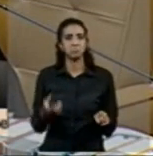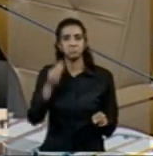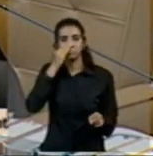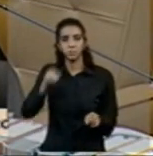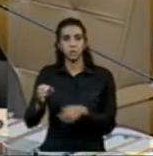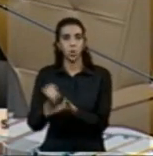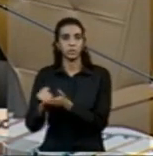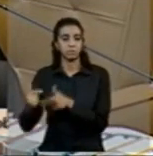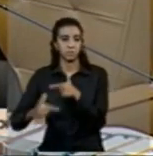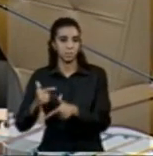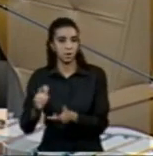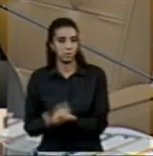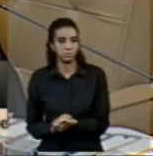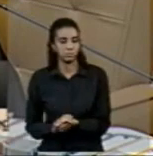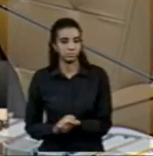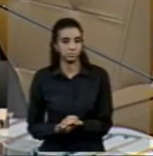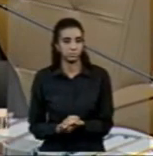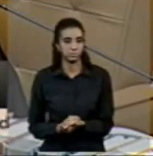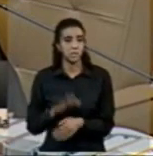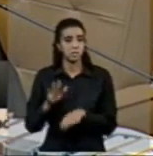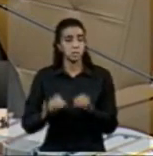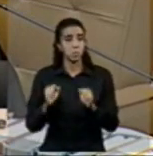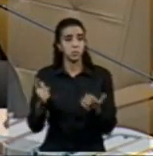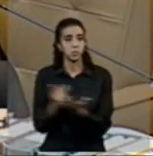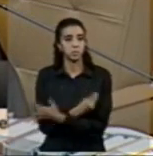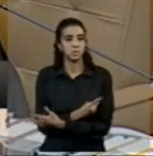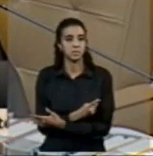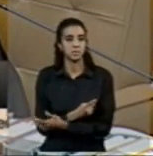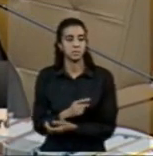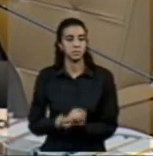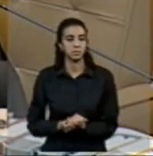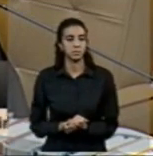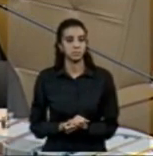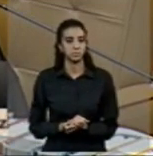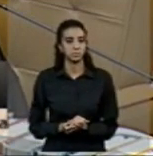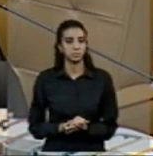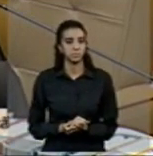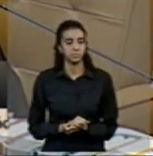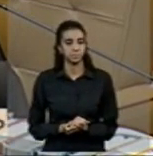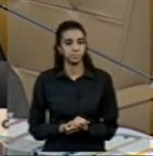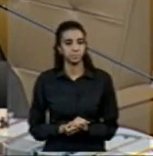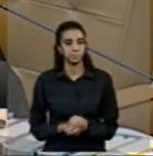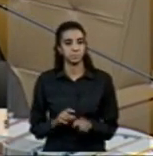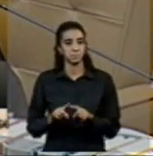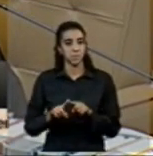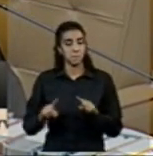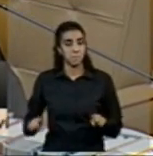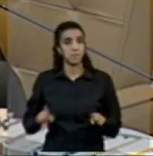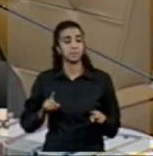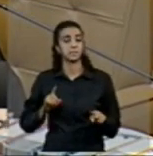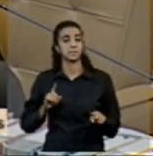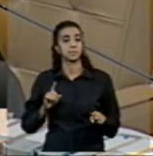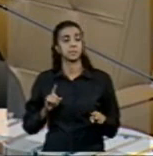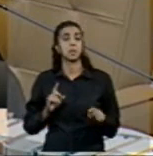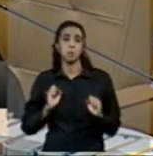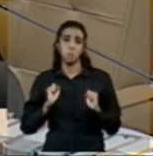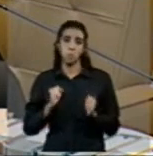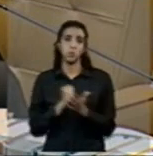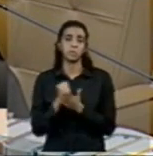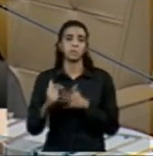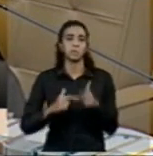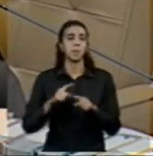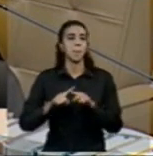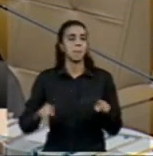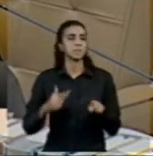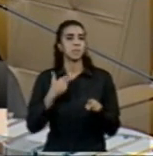As contratações podem ocorrer desde que isso não esvazie em conteúdo os contratos de trabalho ou implique